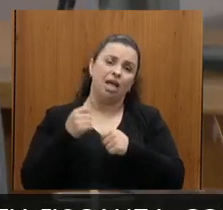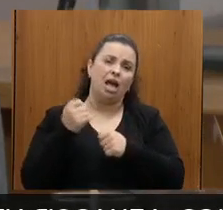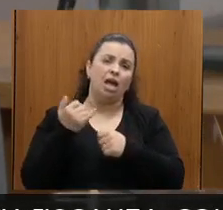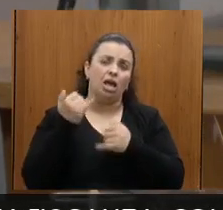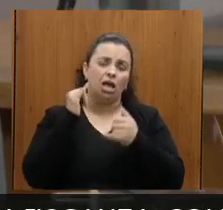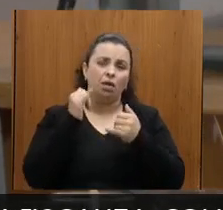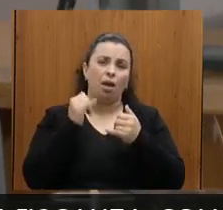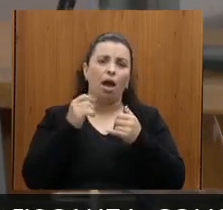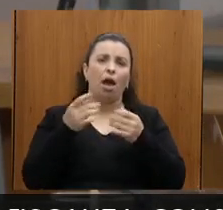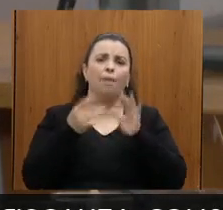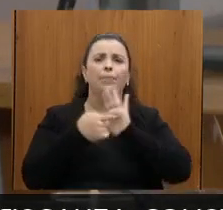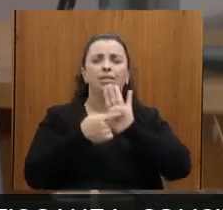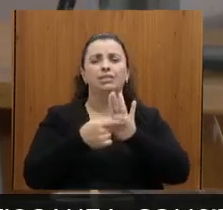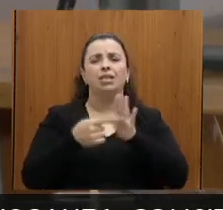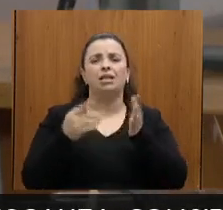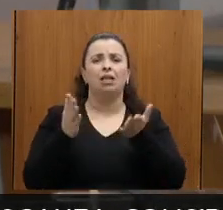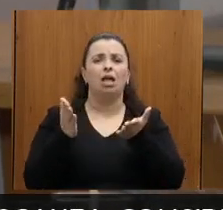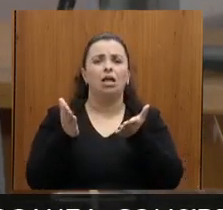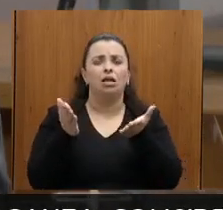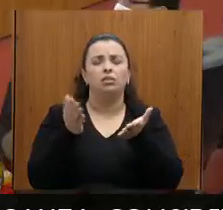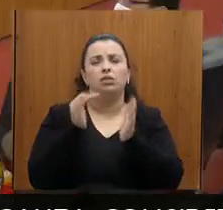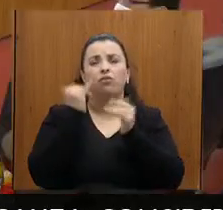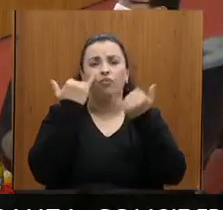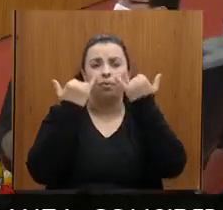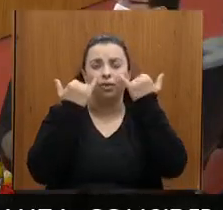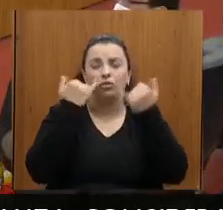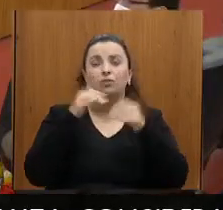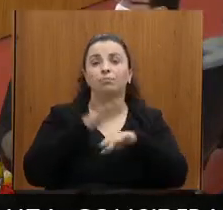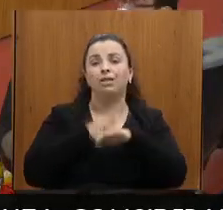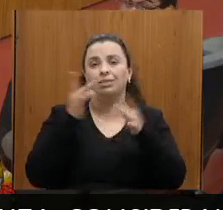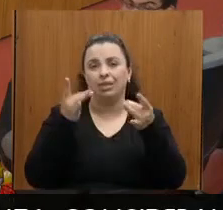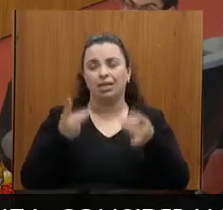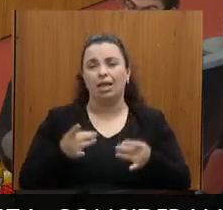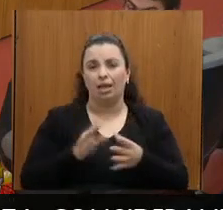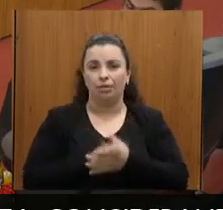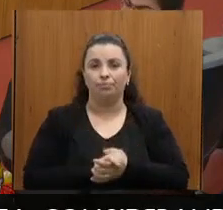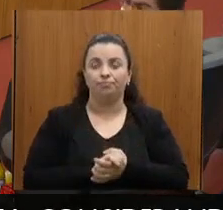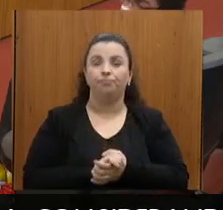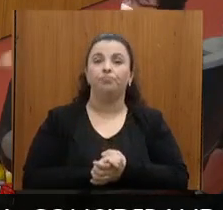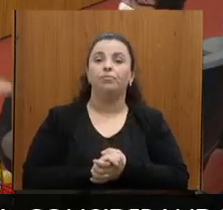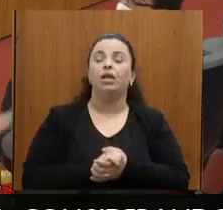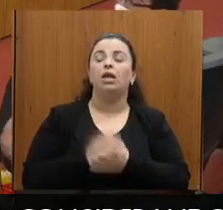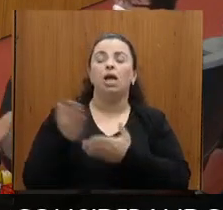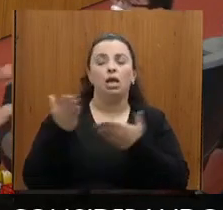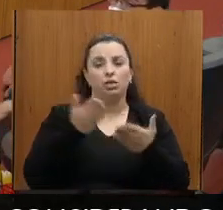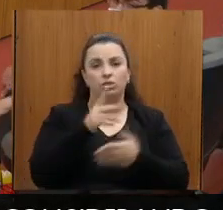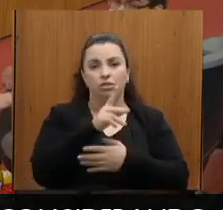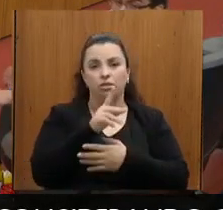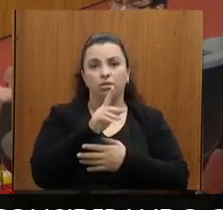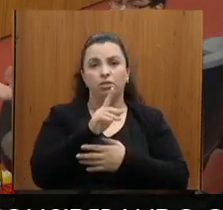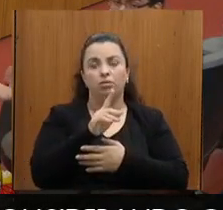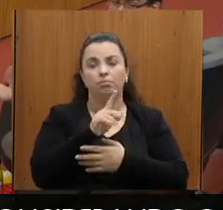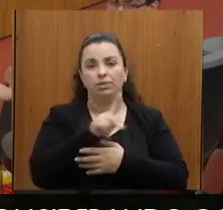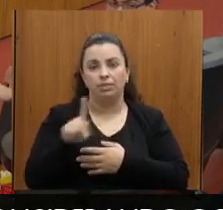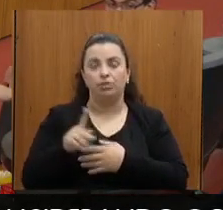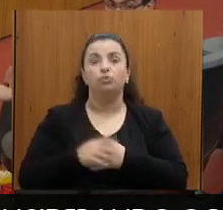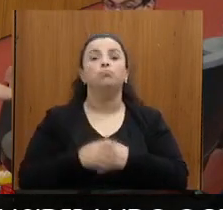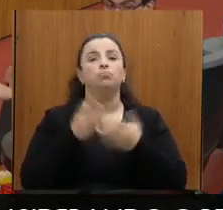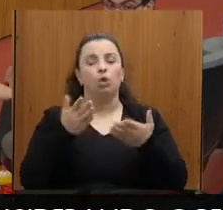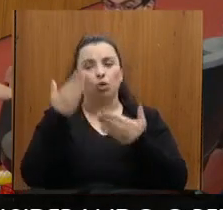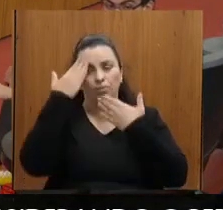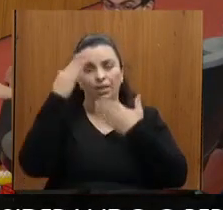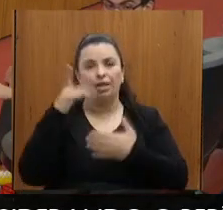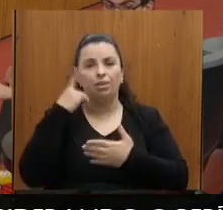afirmativa. É isso. Obrigado, presidente. Obrigada, deputado. Passo a palavra para a secretária Luísa e para